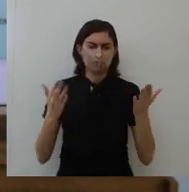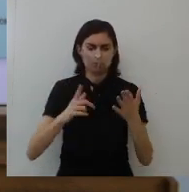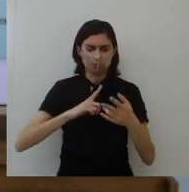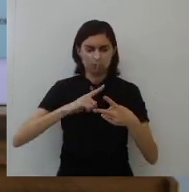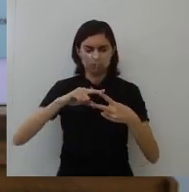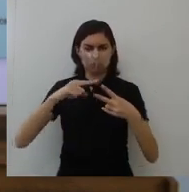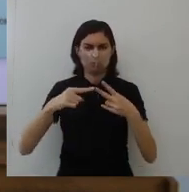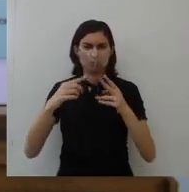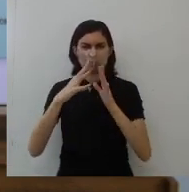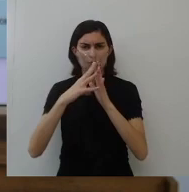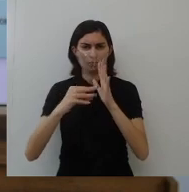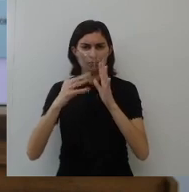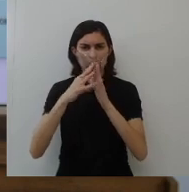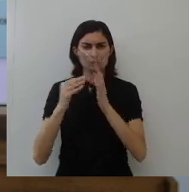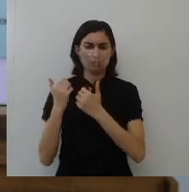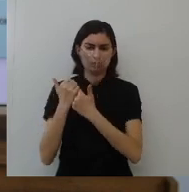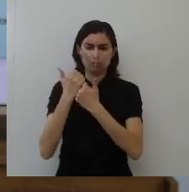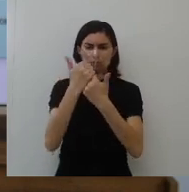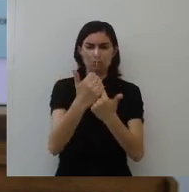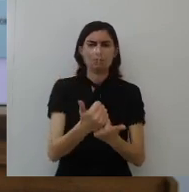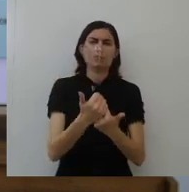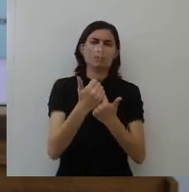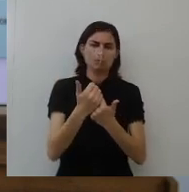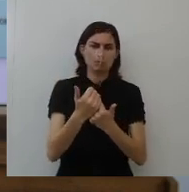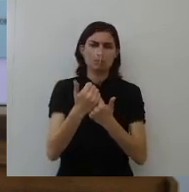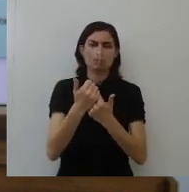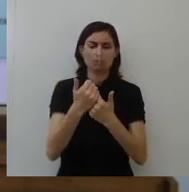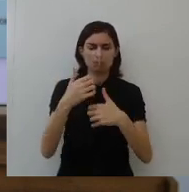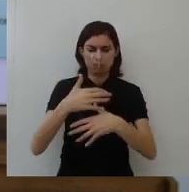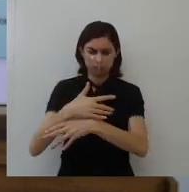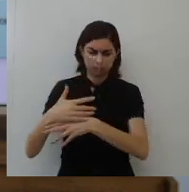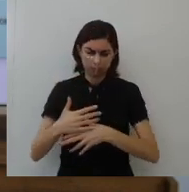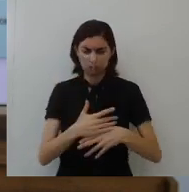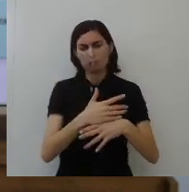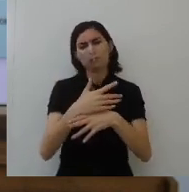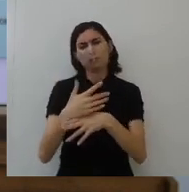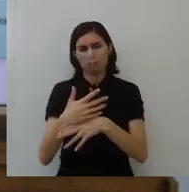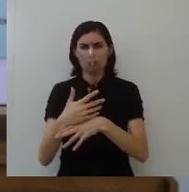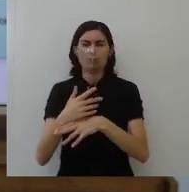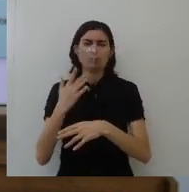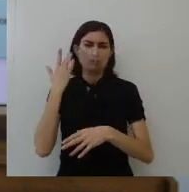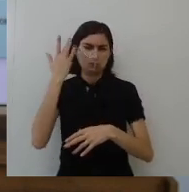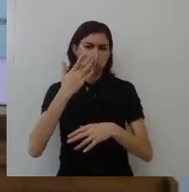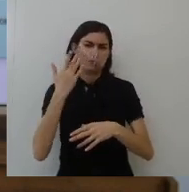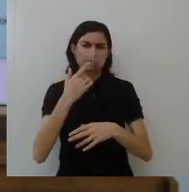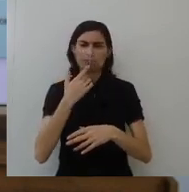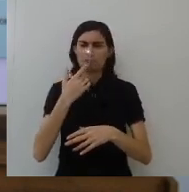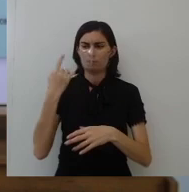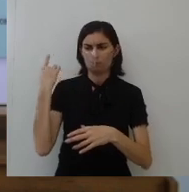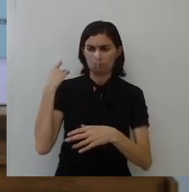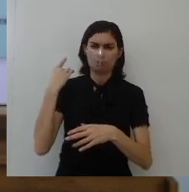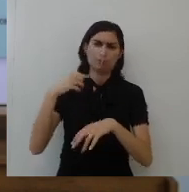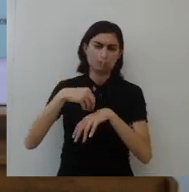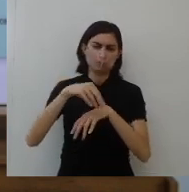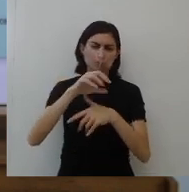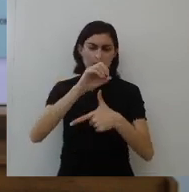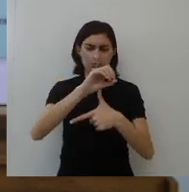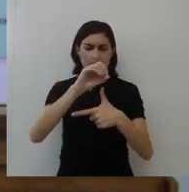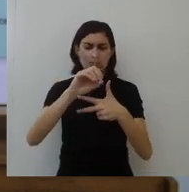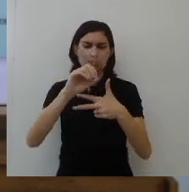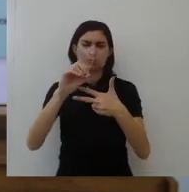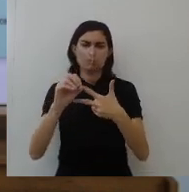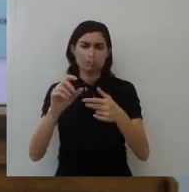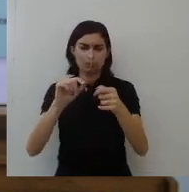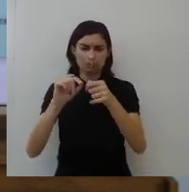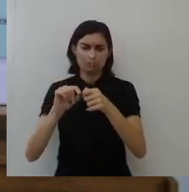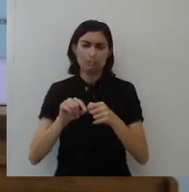2 modelos de representação da hierarquia urbana. Inclusive, acho que recentemente caiu uma questão do Enem que